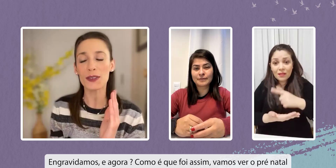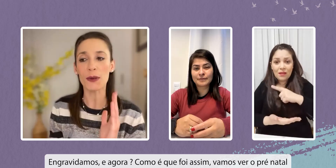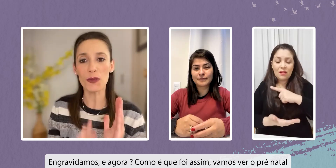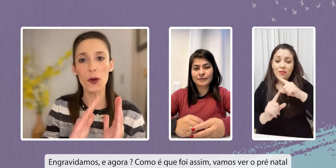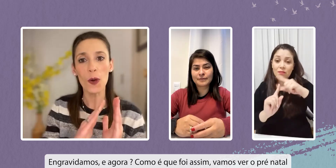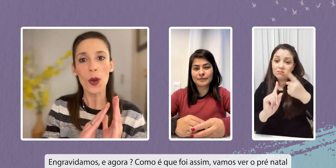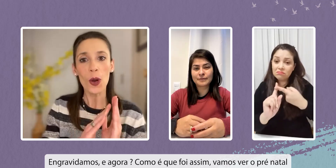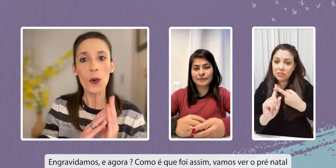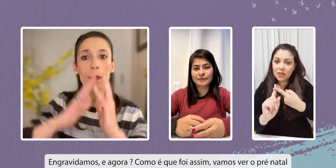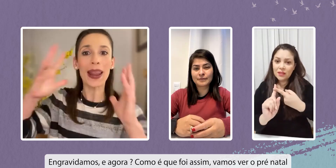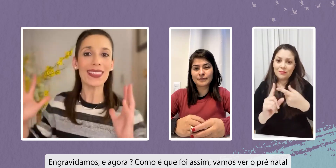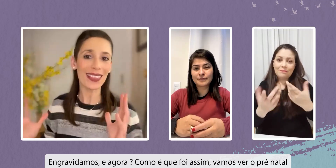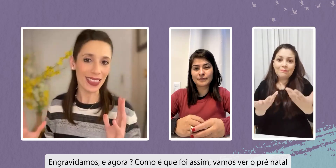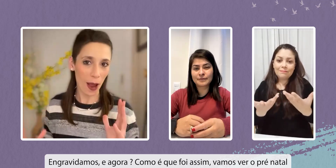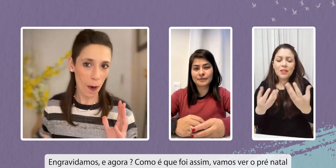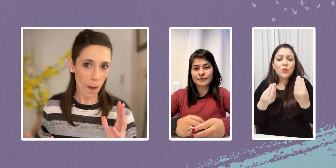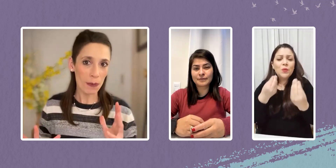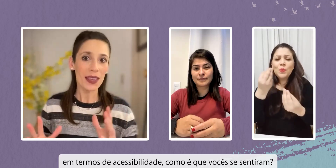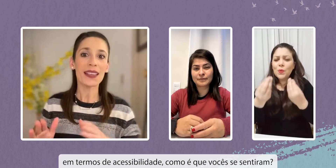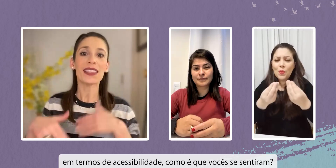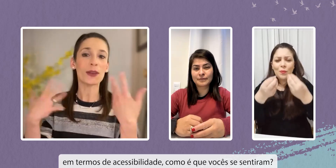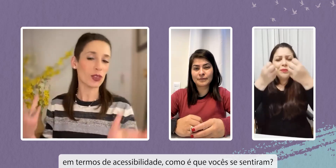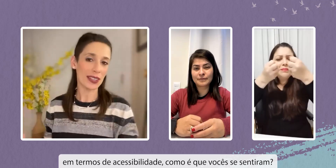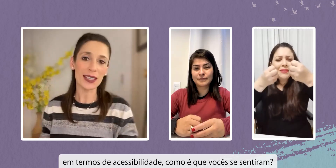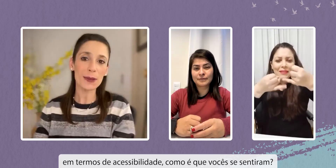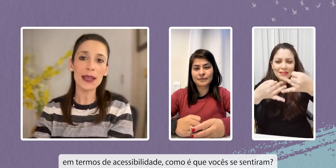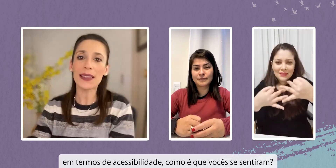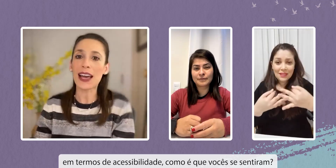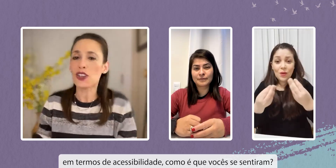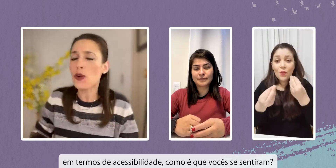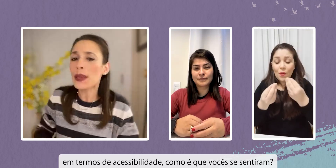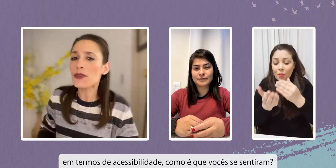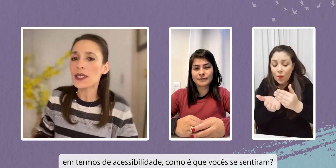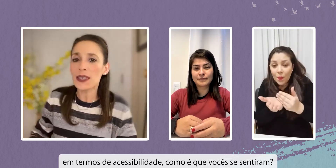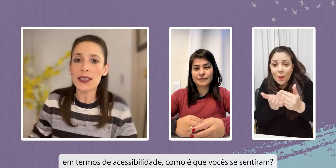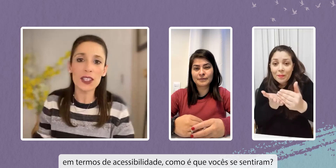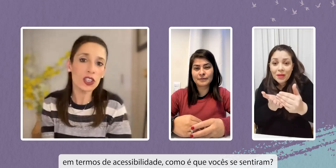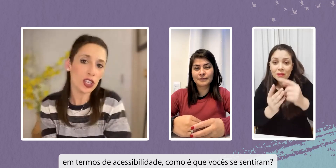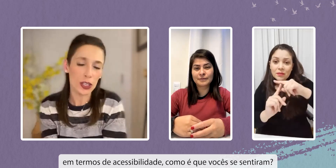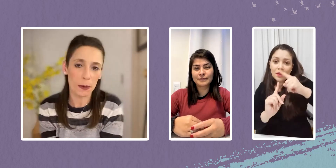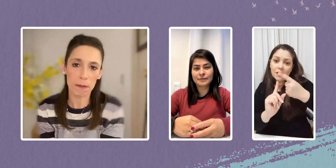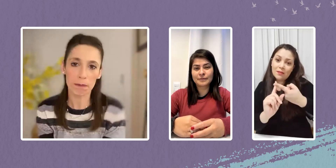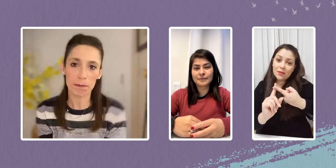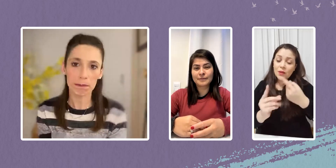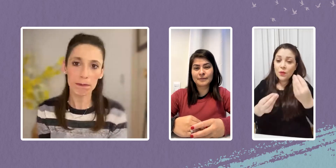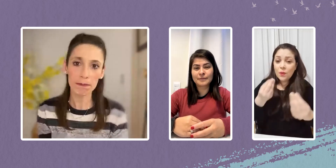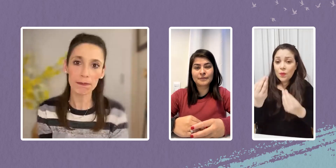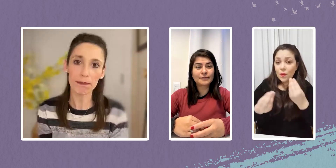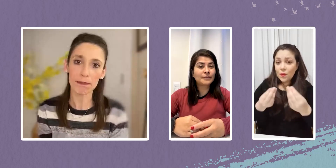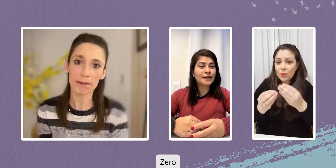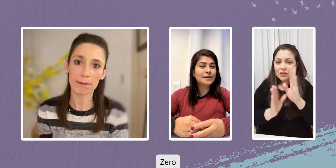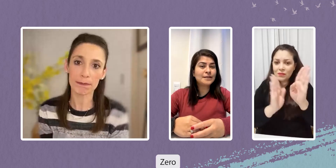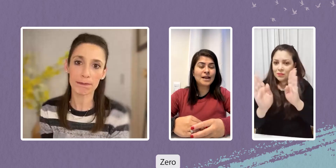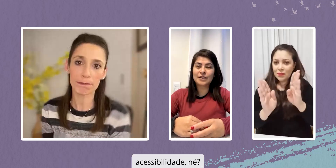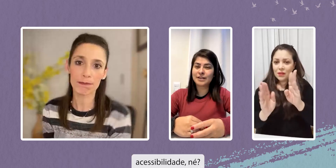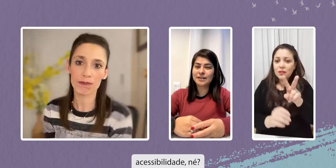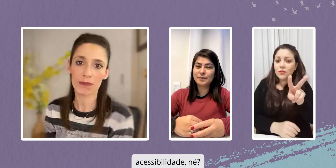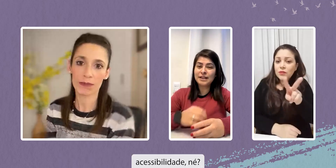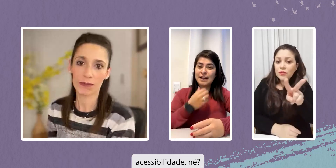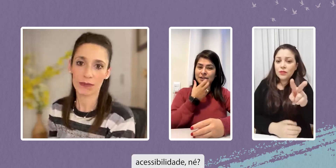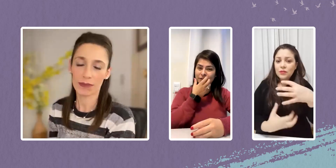foi assim? Vamos ver o pré-natal em termos de acessibilidade. Como é que vocês se sentiram?